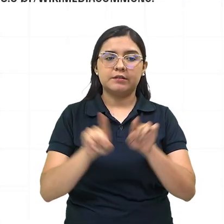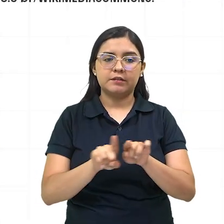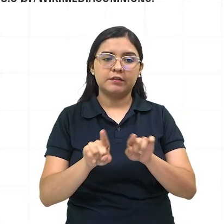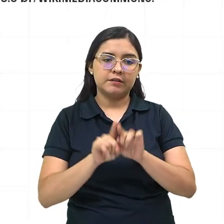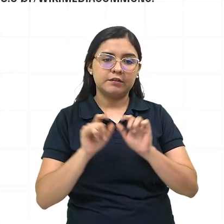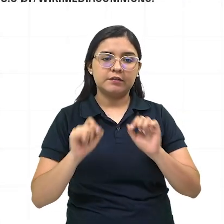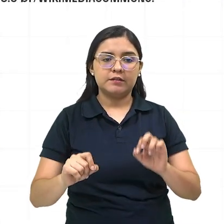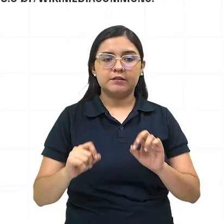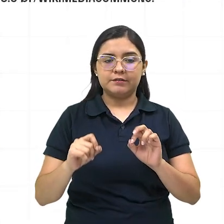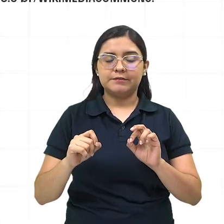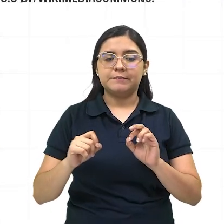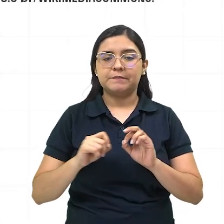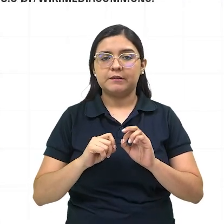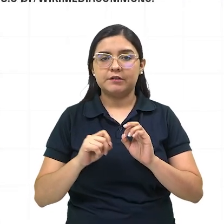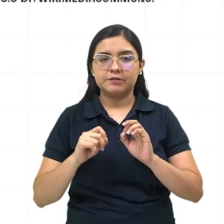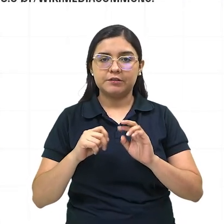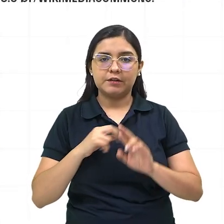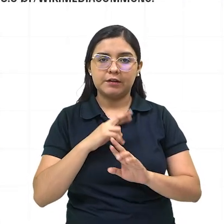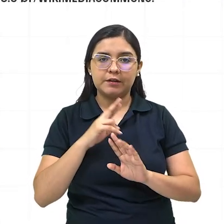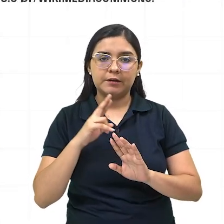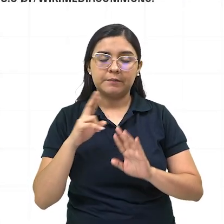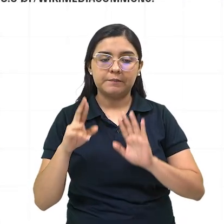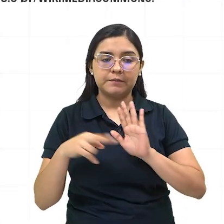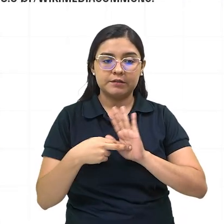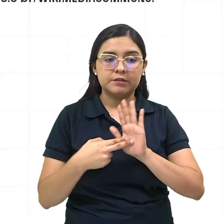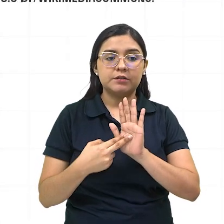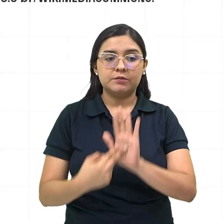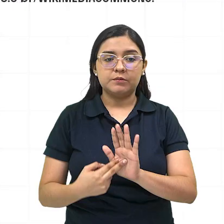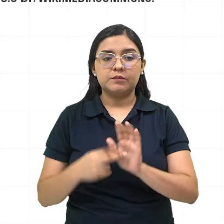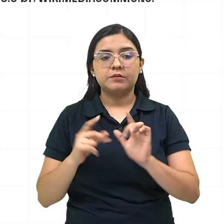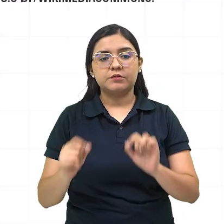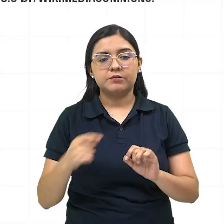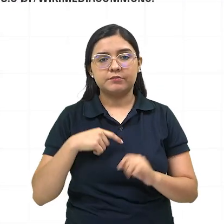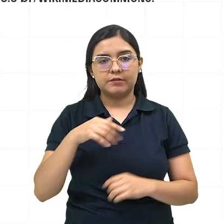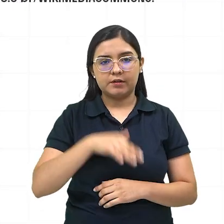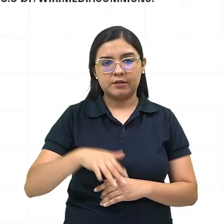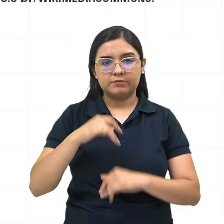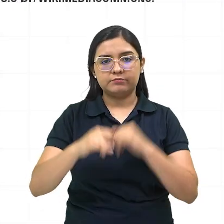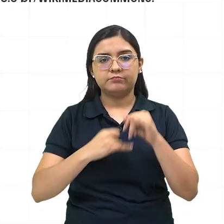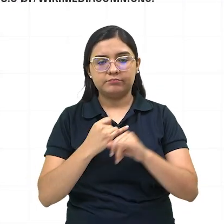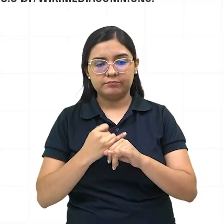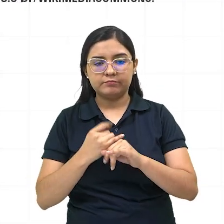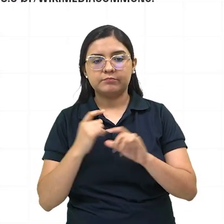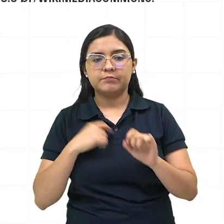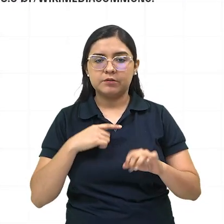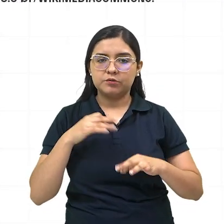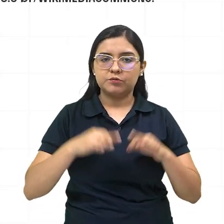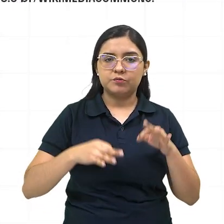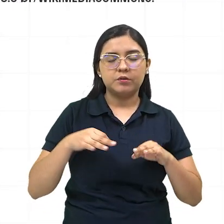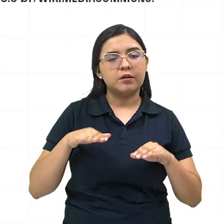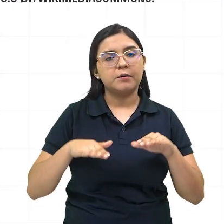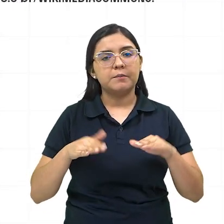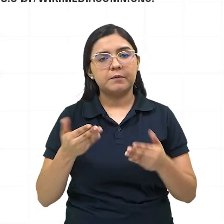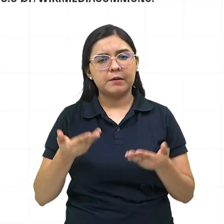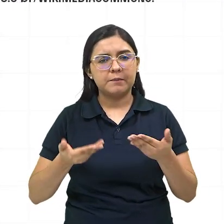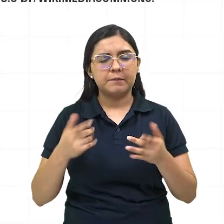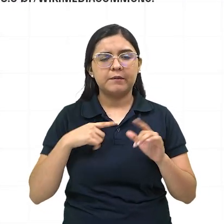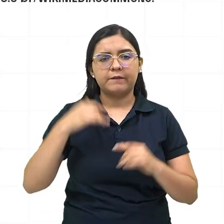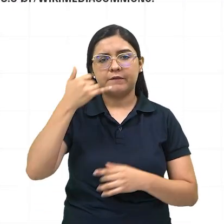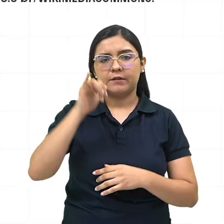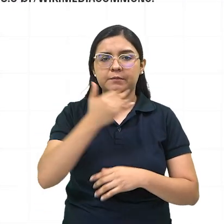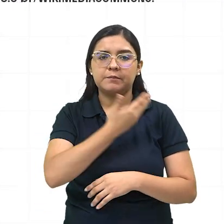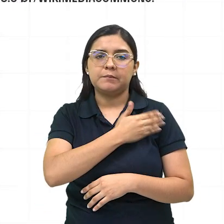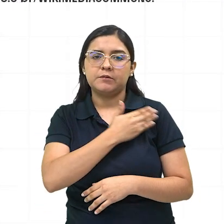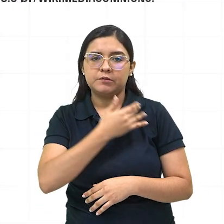religiões, as representações da religião na mídia sejam feitas de forma justa e equilibrada, para evitar